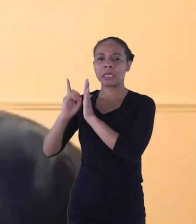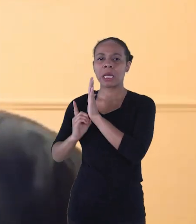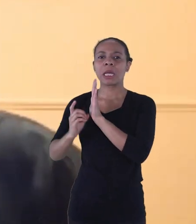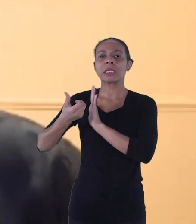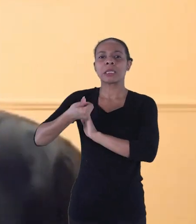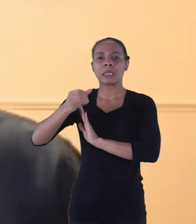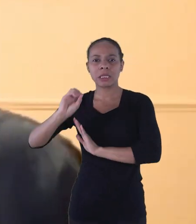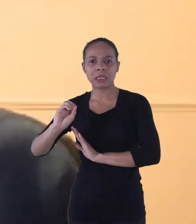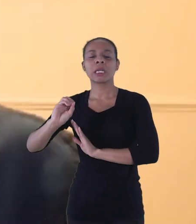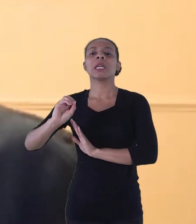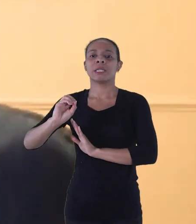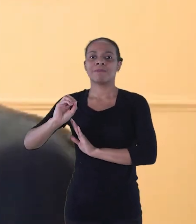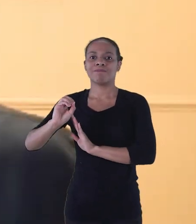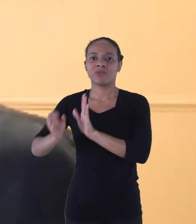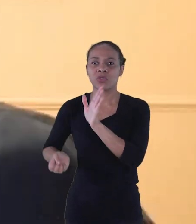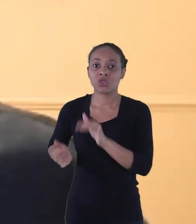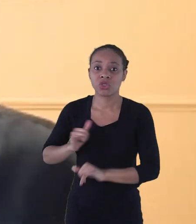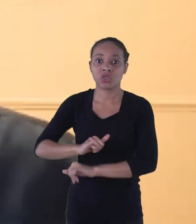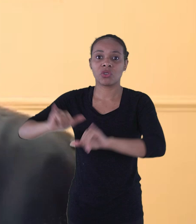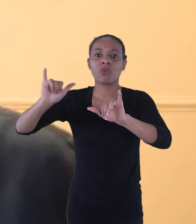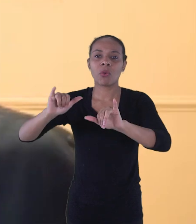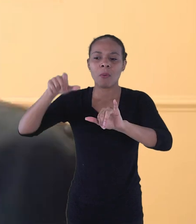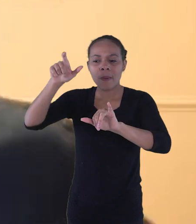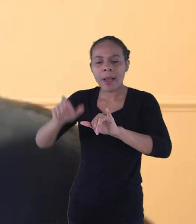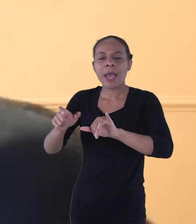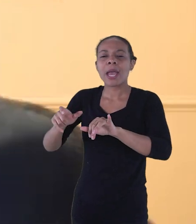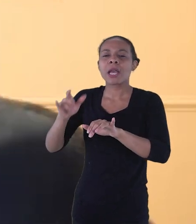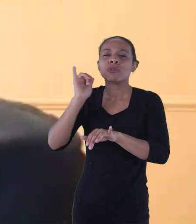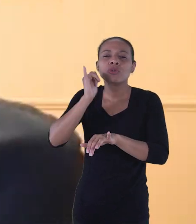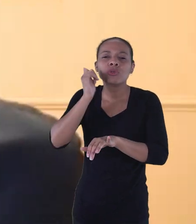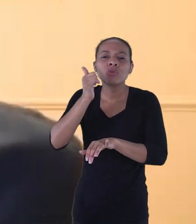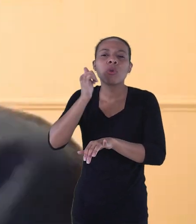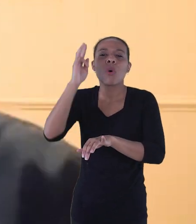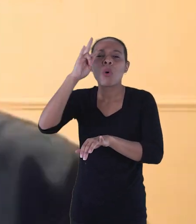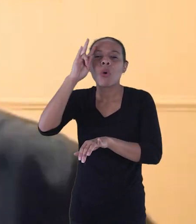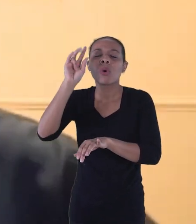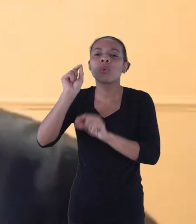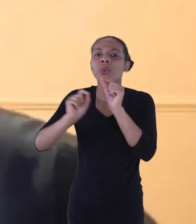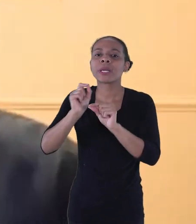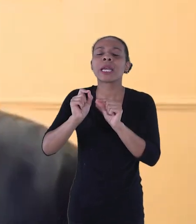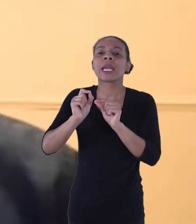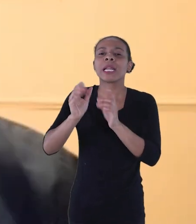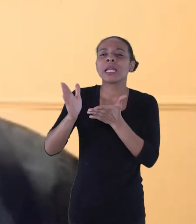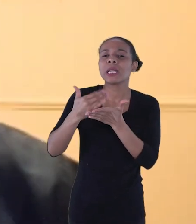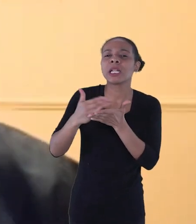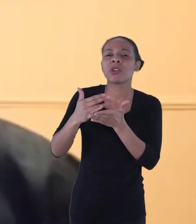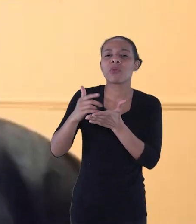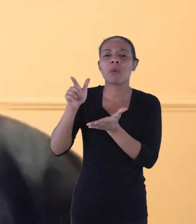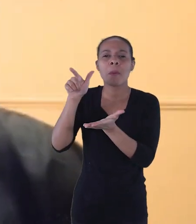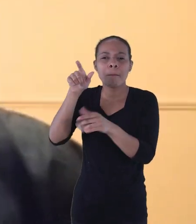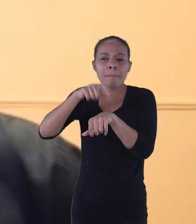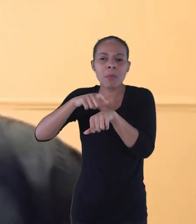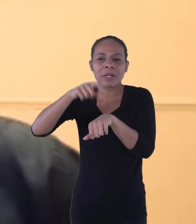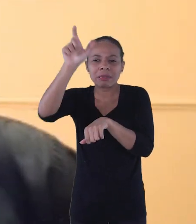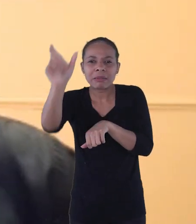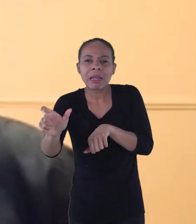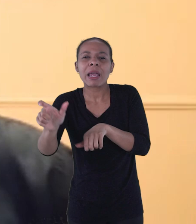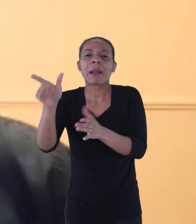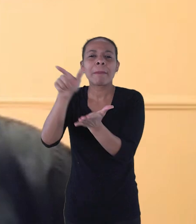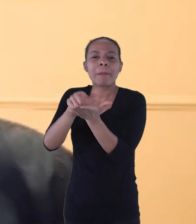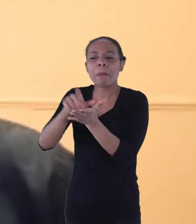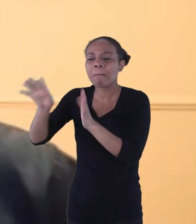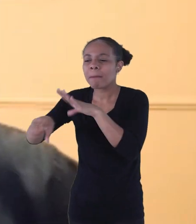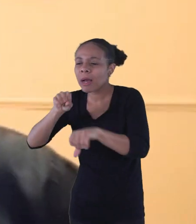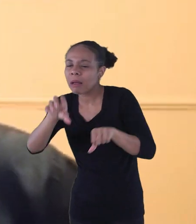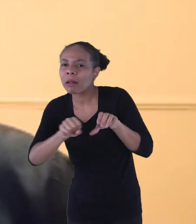papel em São Paulo, nessa época. Ela morava na favela do Canindé. O livro rapidamente se tornou um best-seller, teve edições em